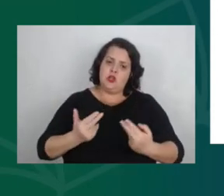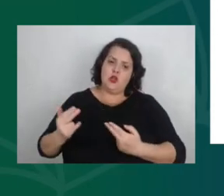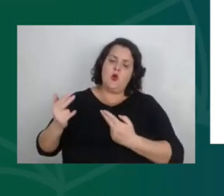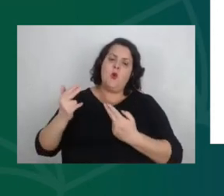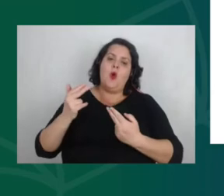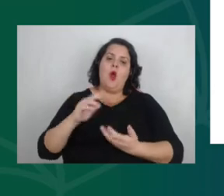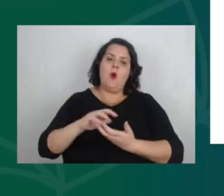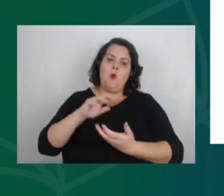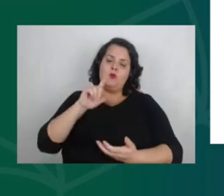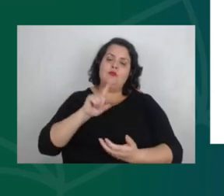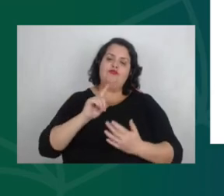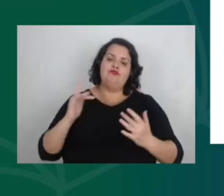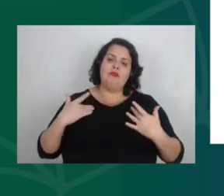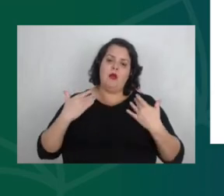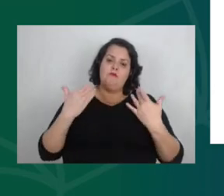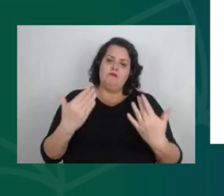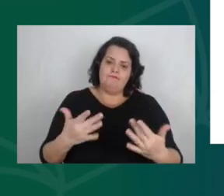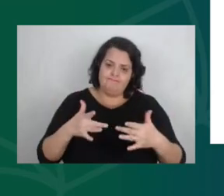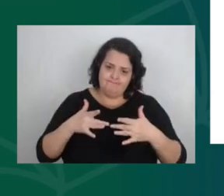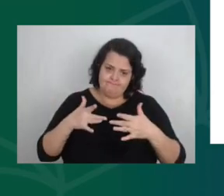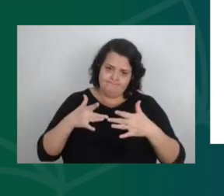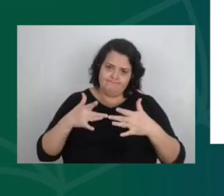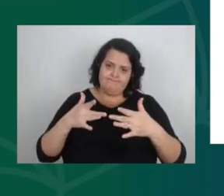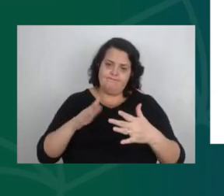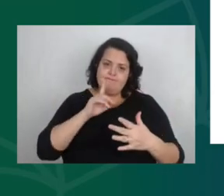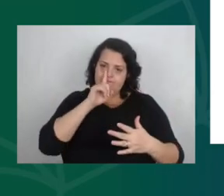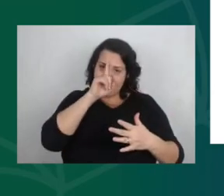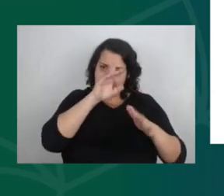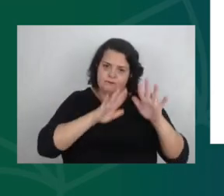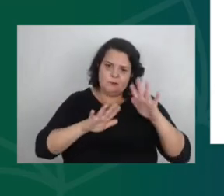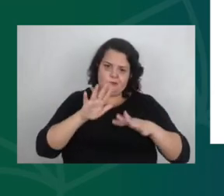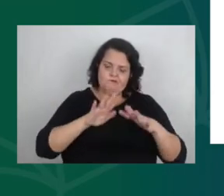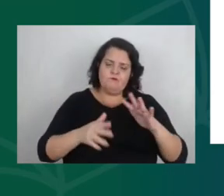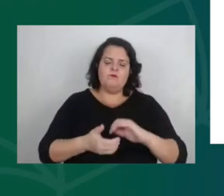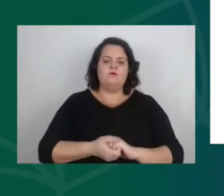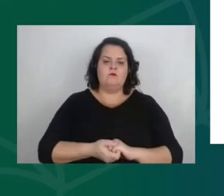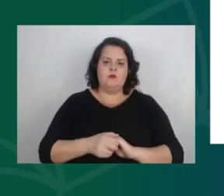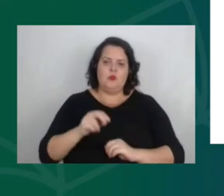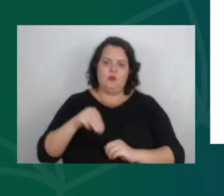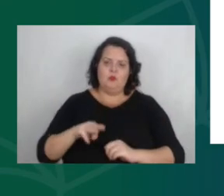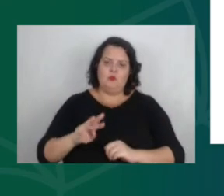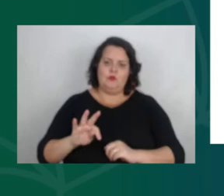expostos também a uma condição de risco no que diz respeito à mutagênese. Pode passar.